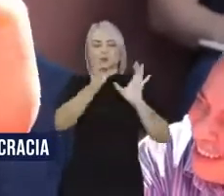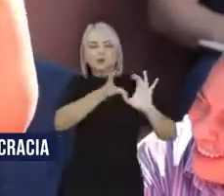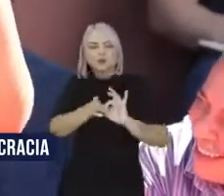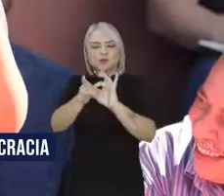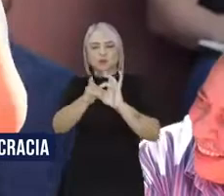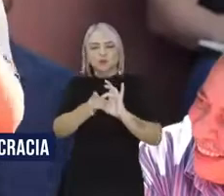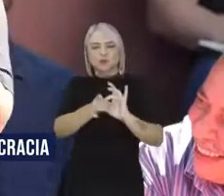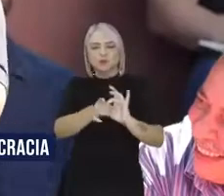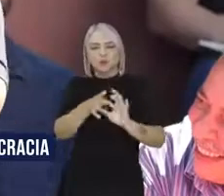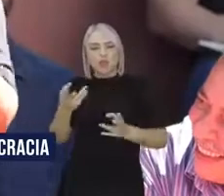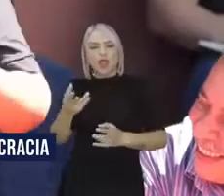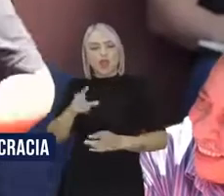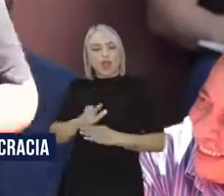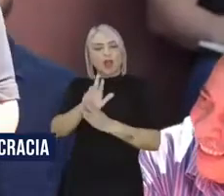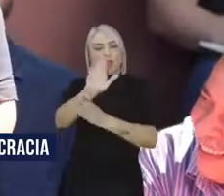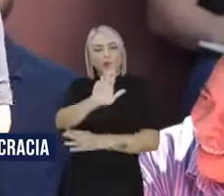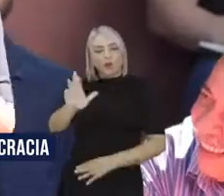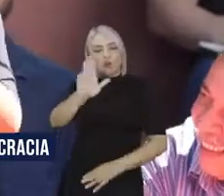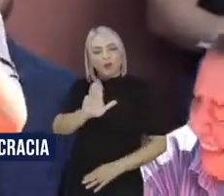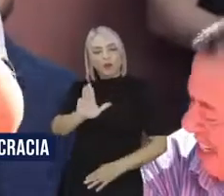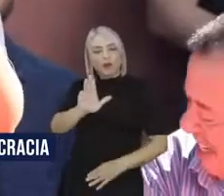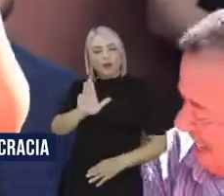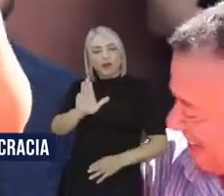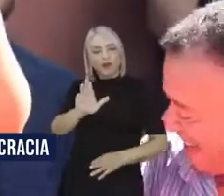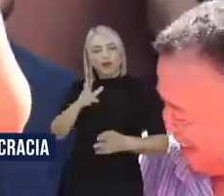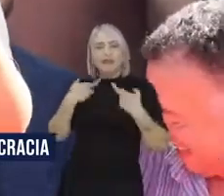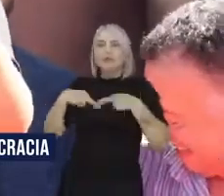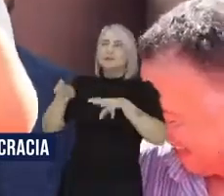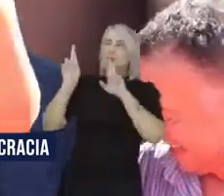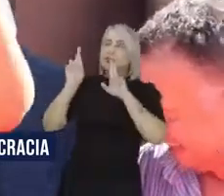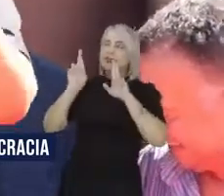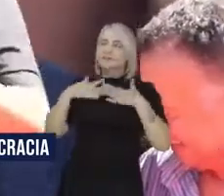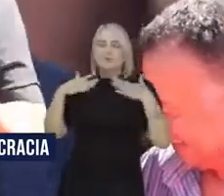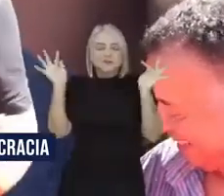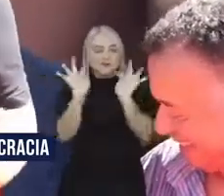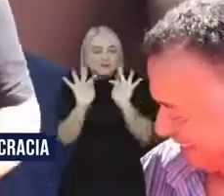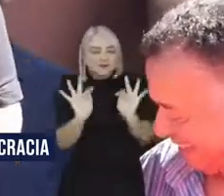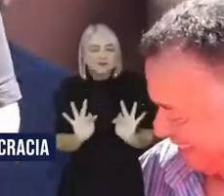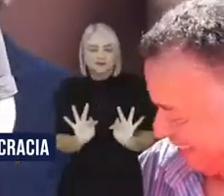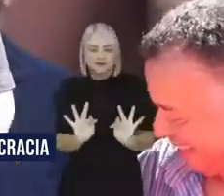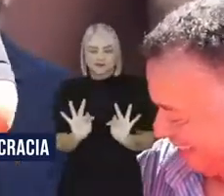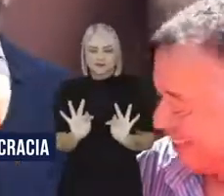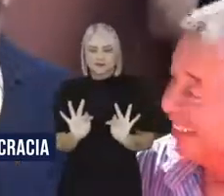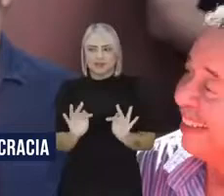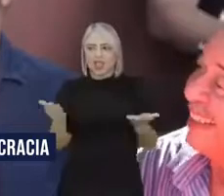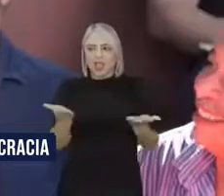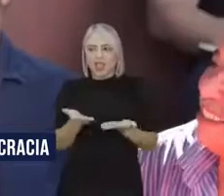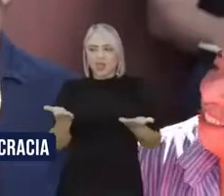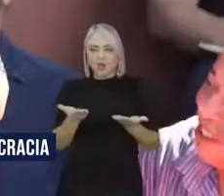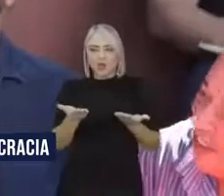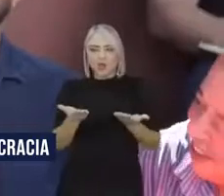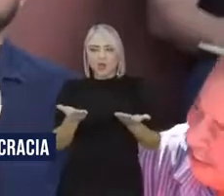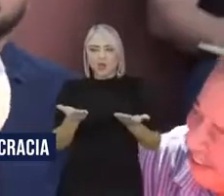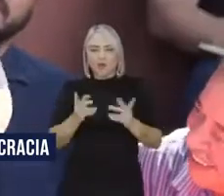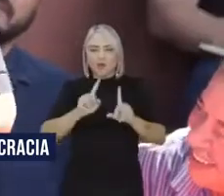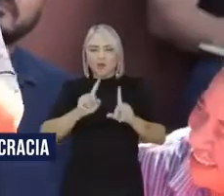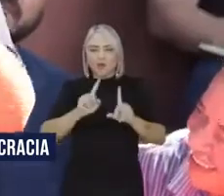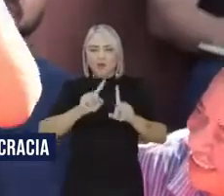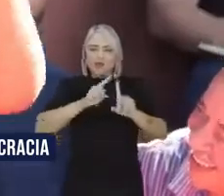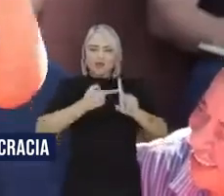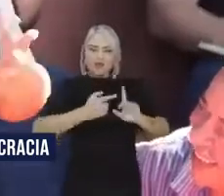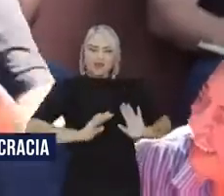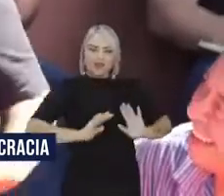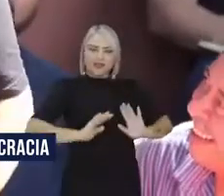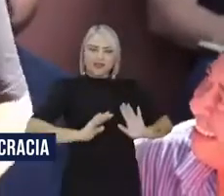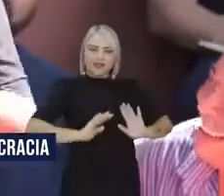esperança. Estou muito feliz de estar aqui. Hoje estou grávida, né? Então, é por mim, é